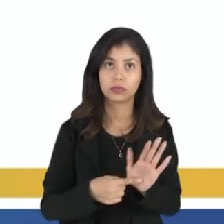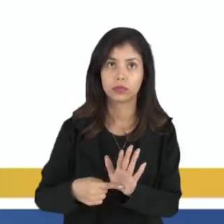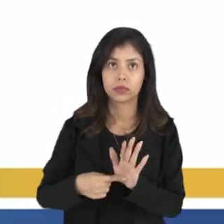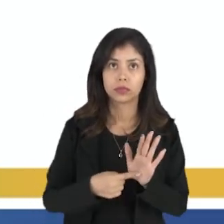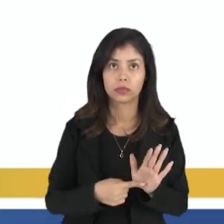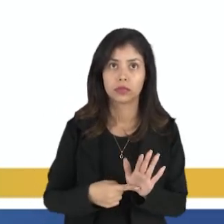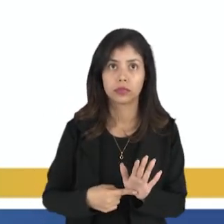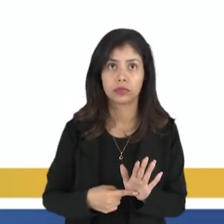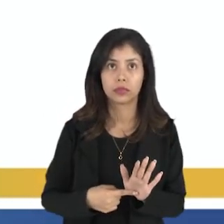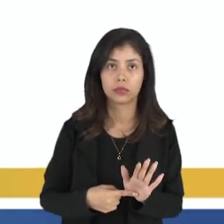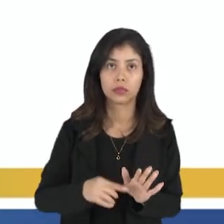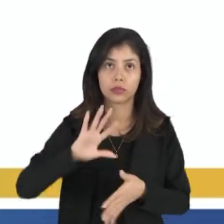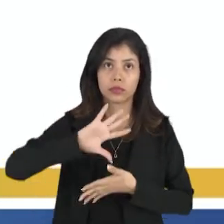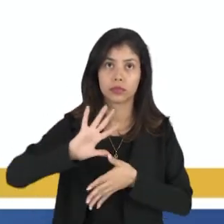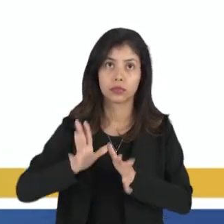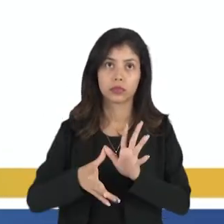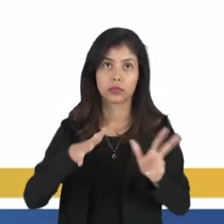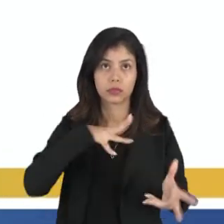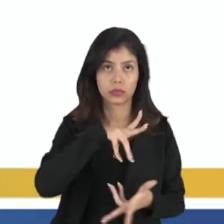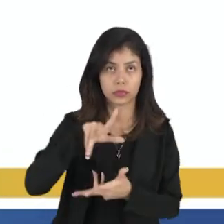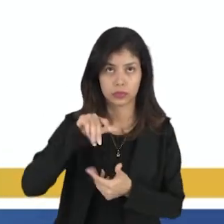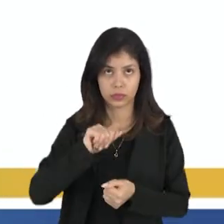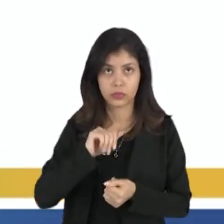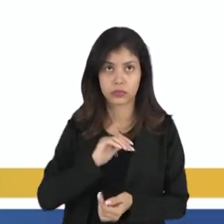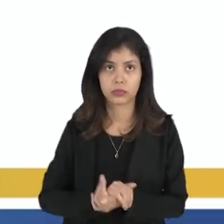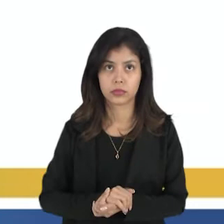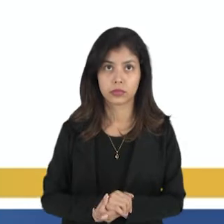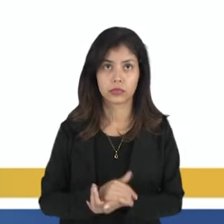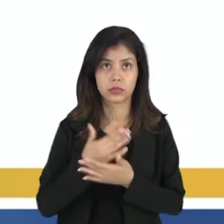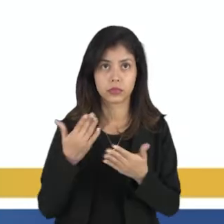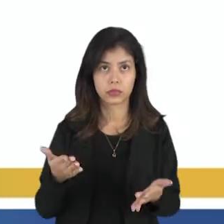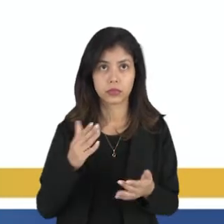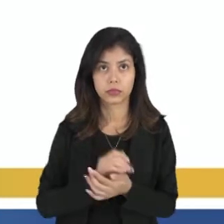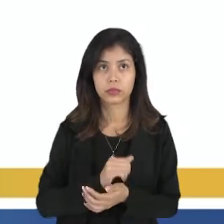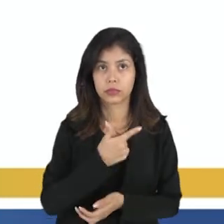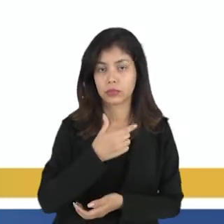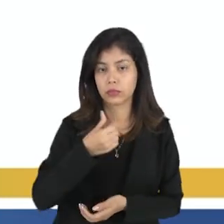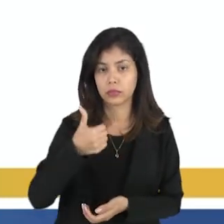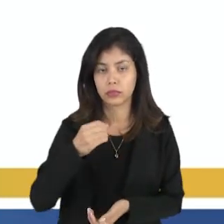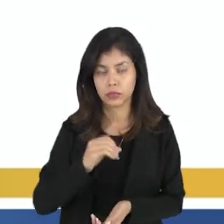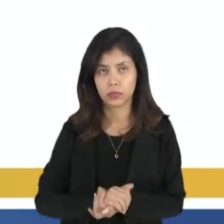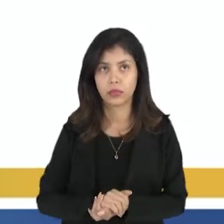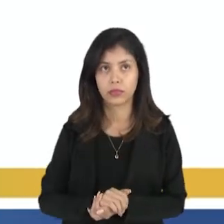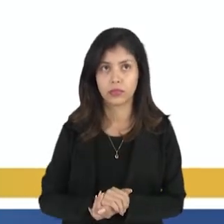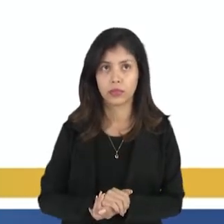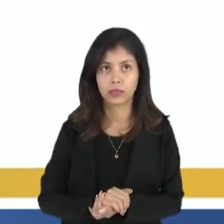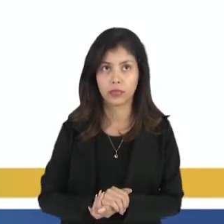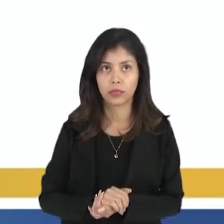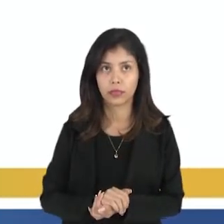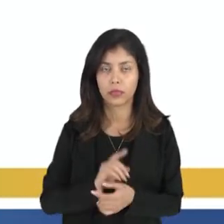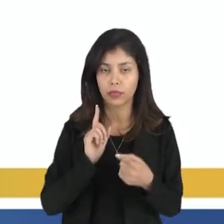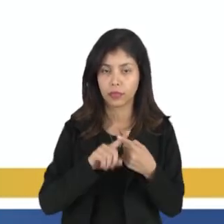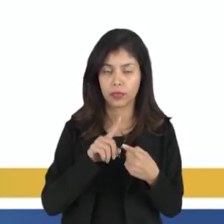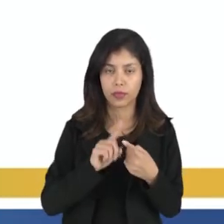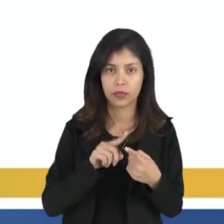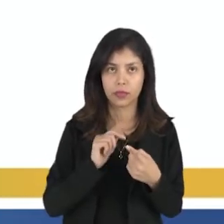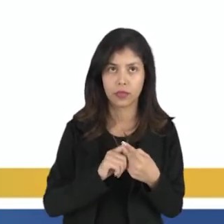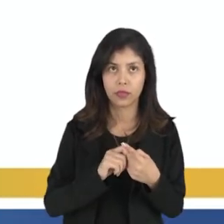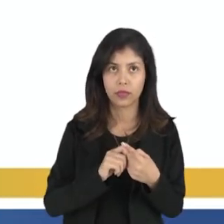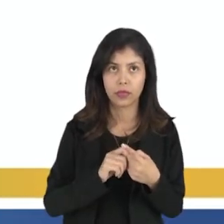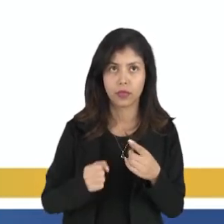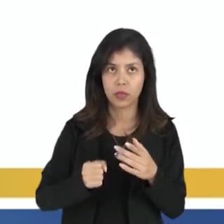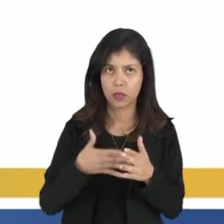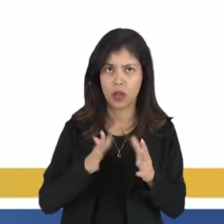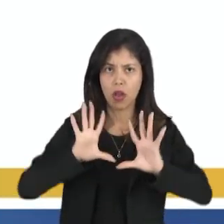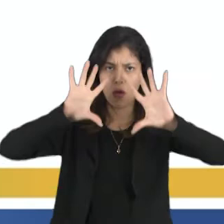referência à pandemia do novo coronavírus. Então, em 2019, a primeira chaminé com